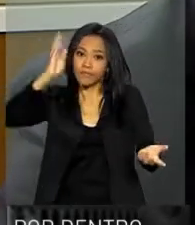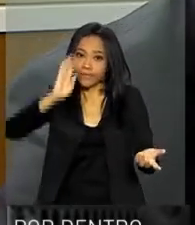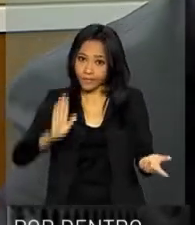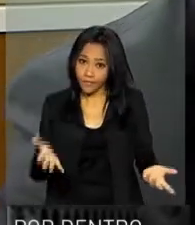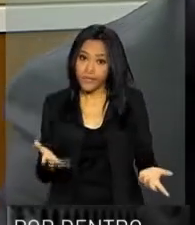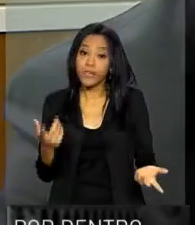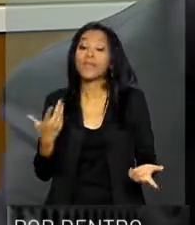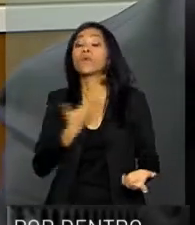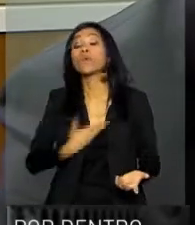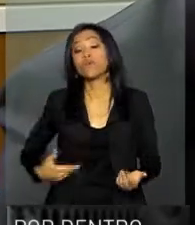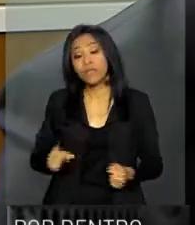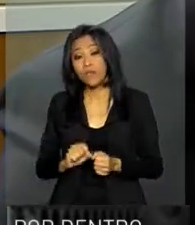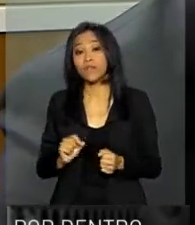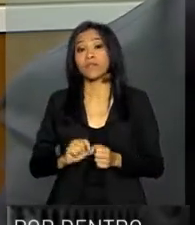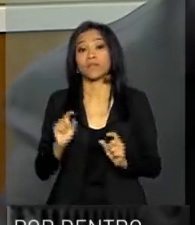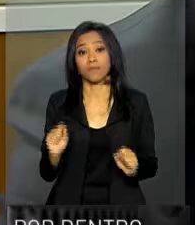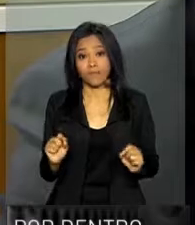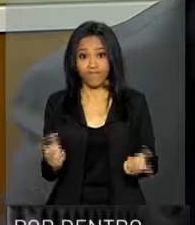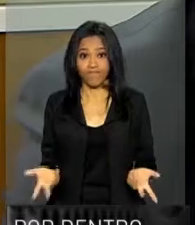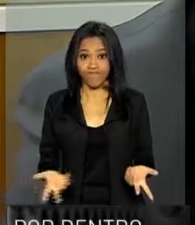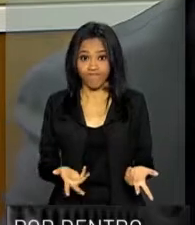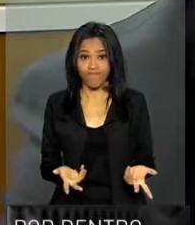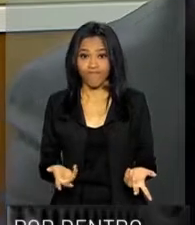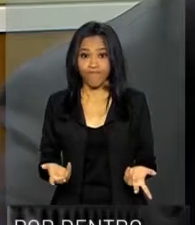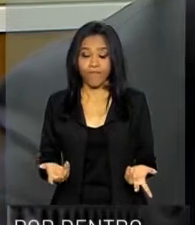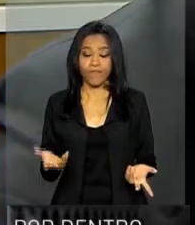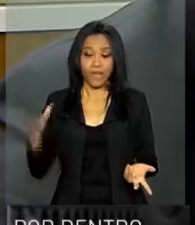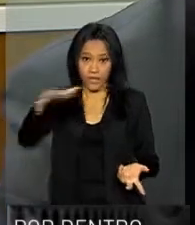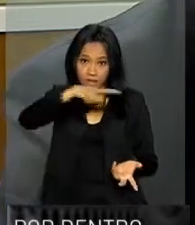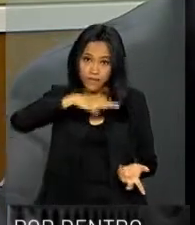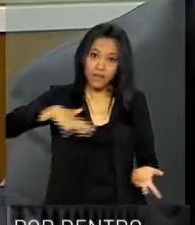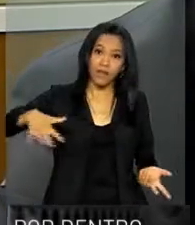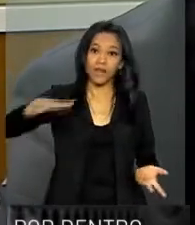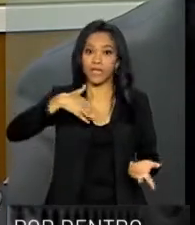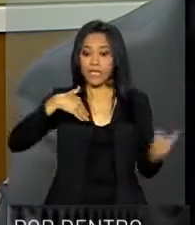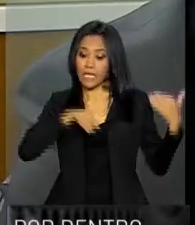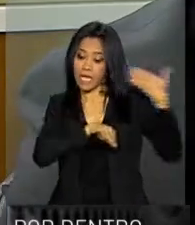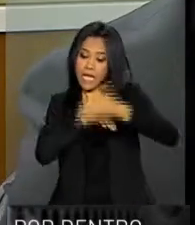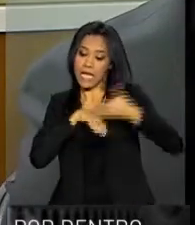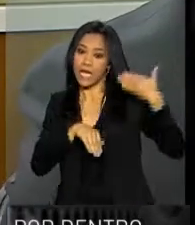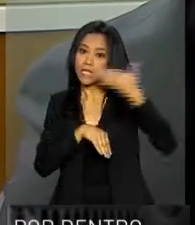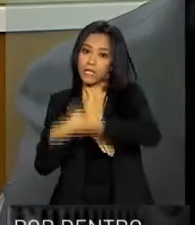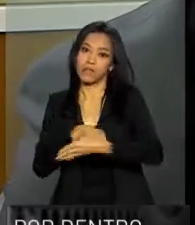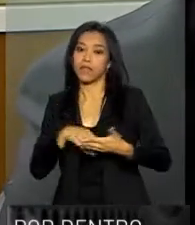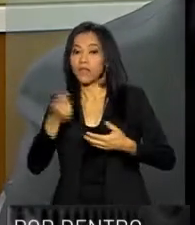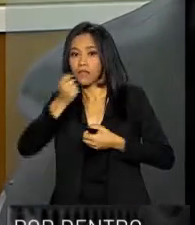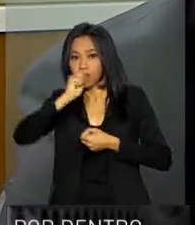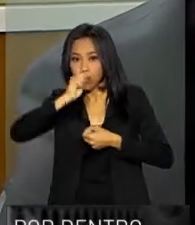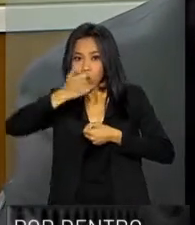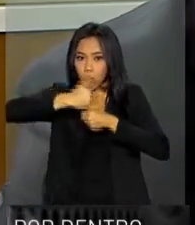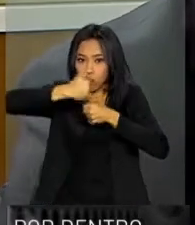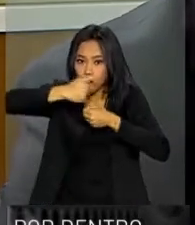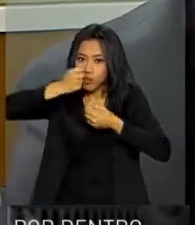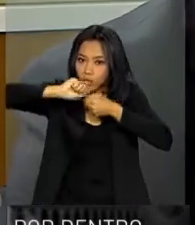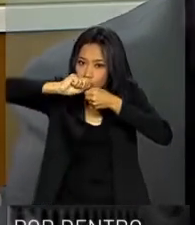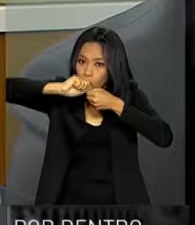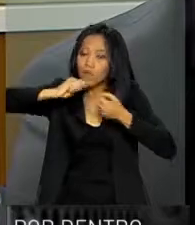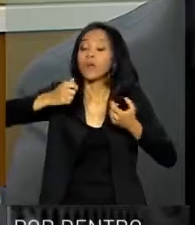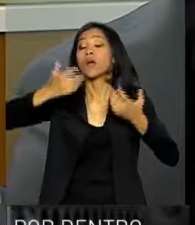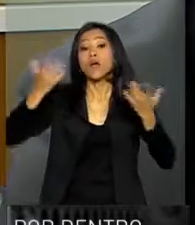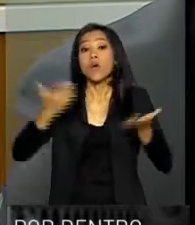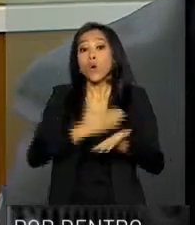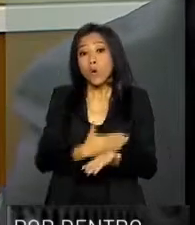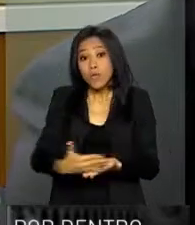fazendo como um território de grande fluxo de drogas começou um projeto de longo prazo